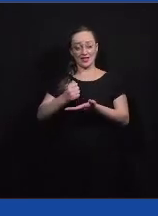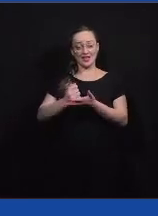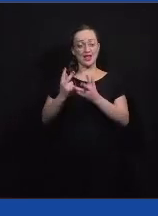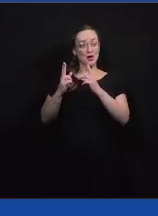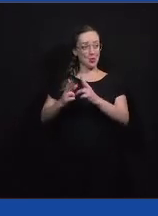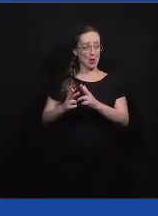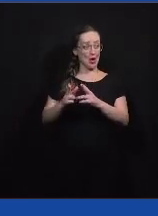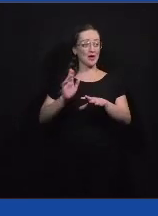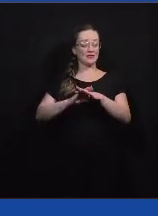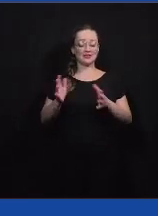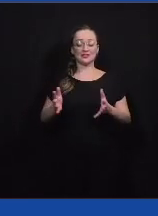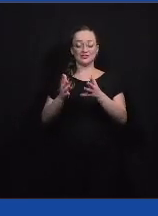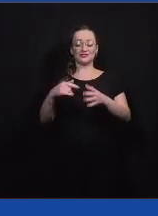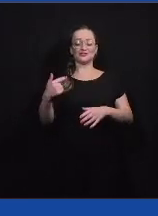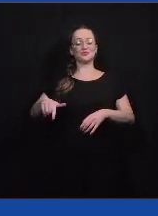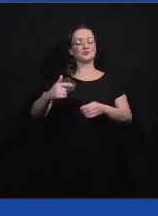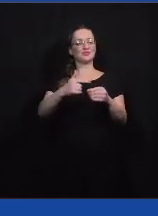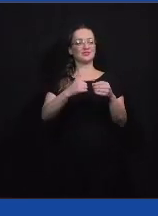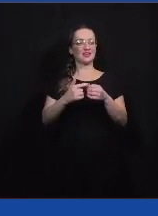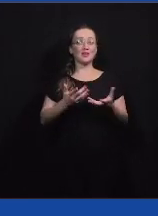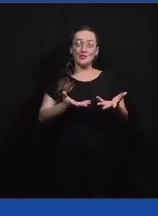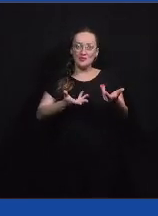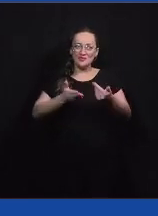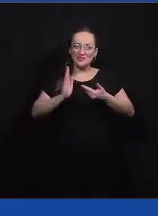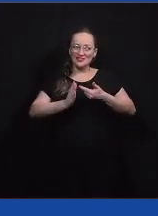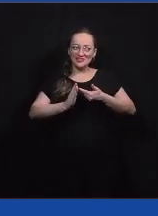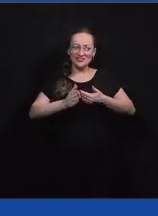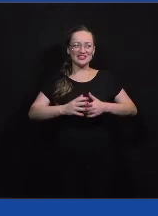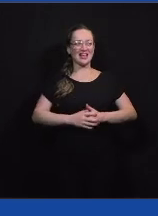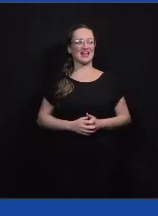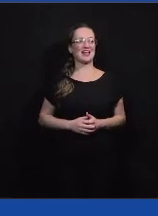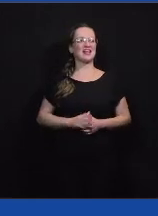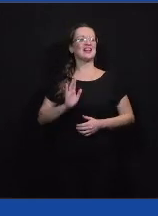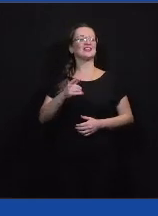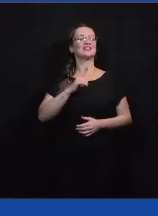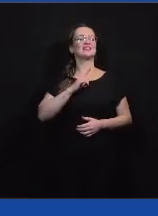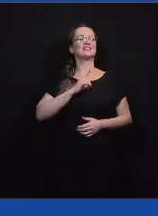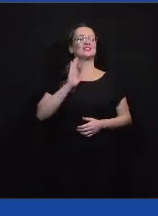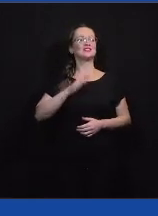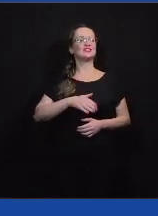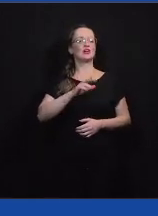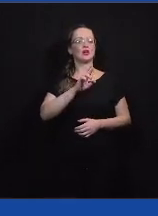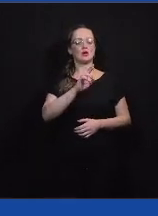desafio nós já temos aqui